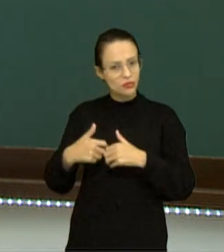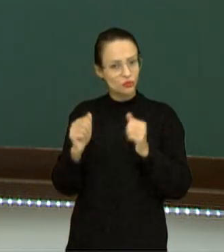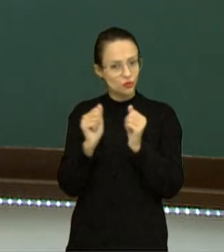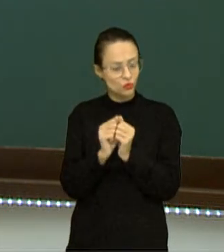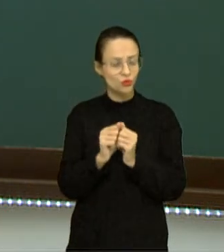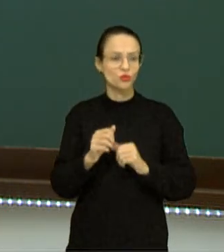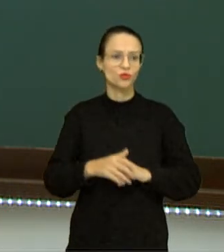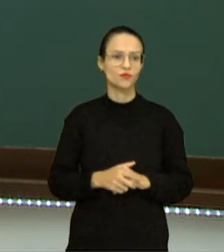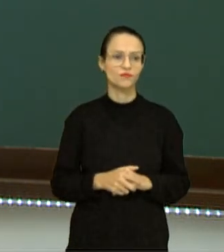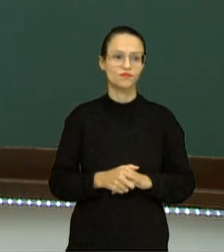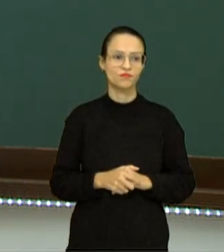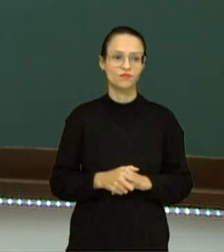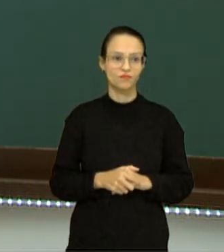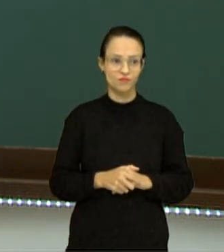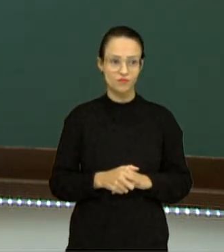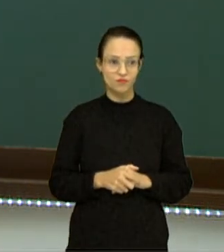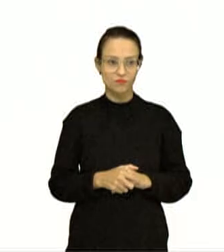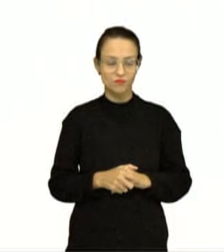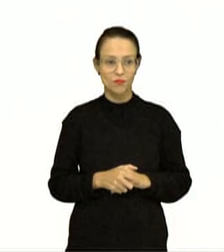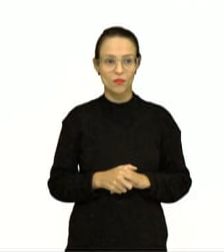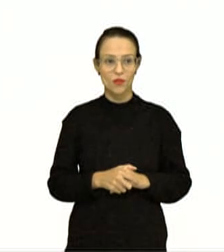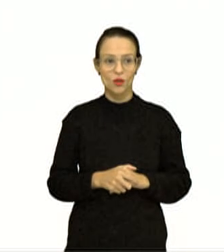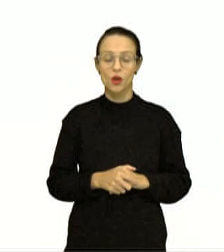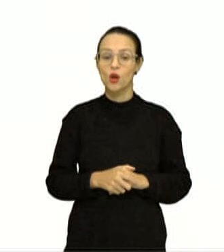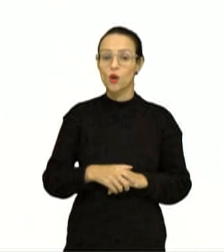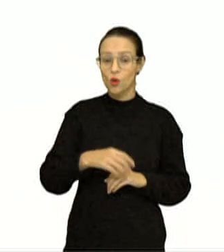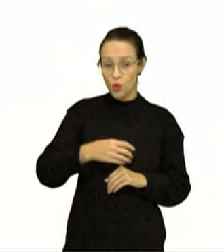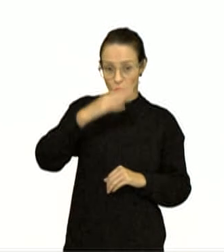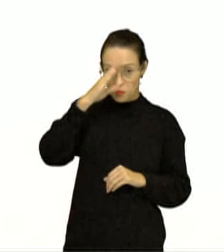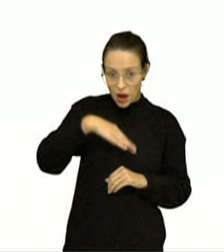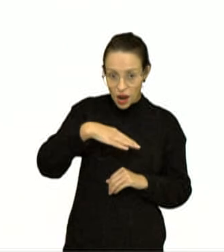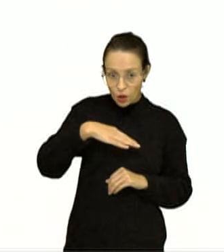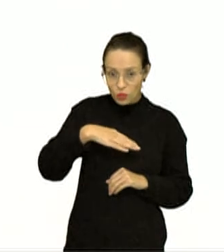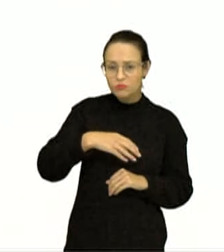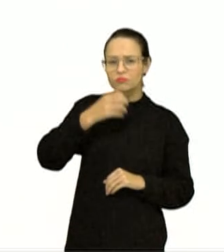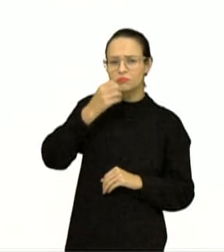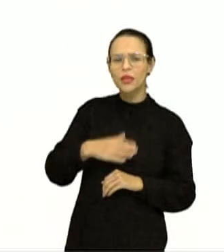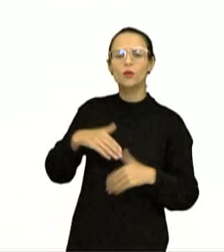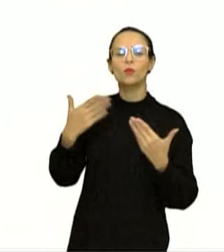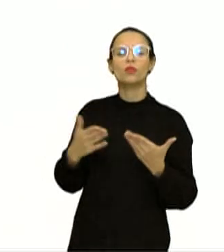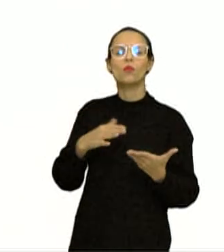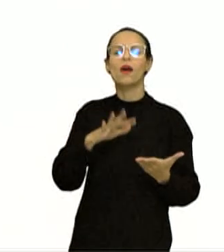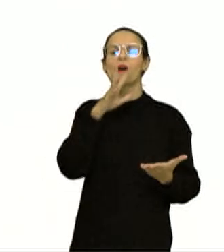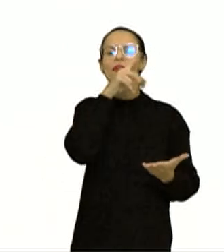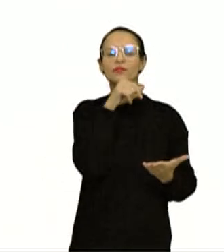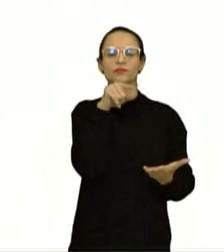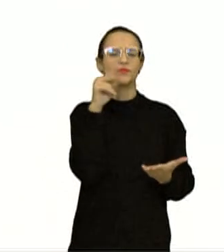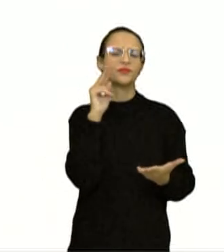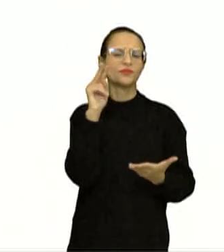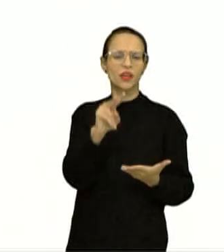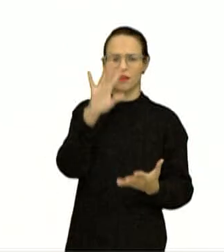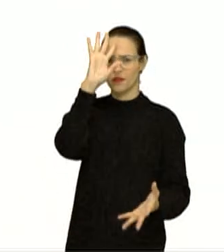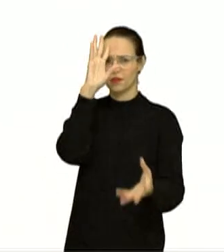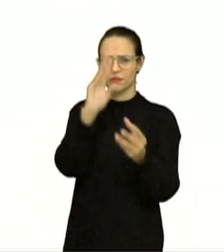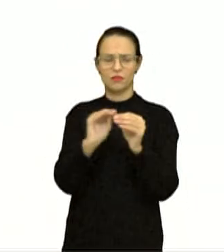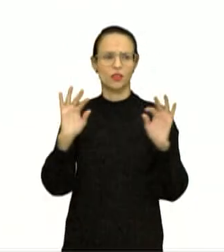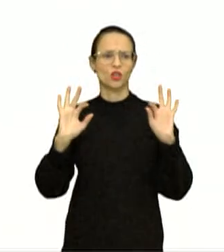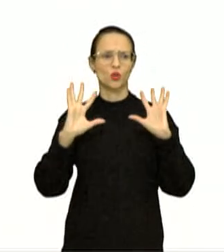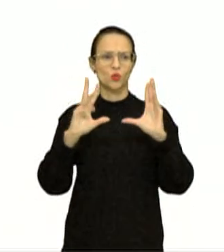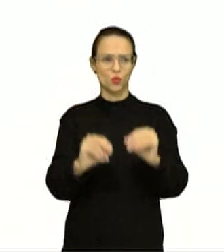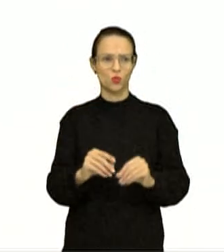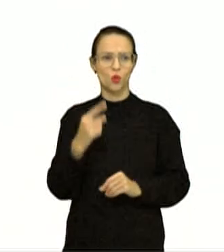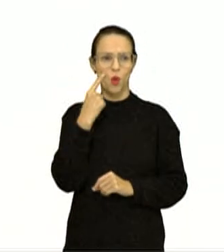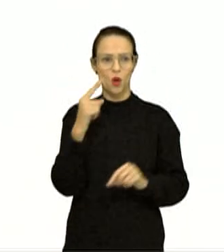o mal será bem quando Aslan chegar. Quando vocês virem Aslan, hão de entender tudo. Observe as